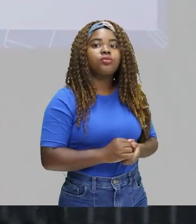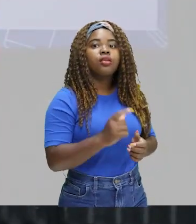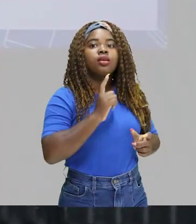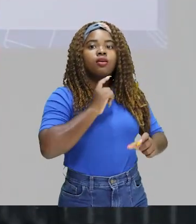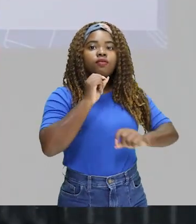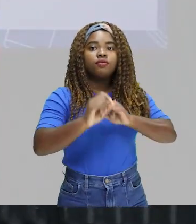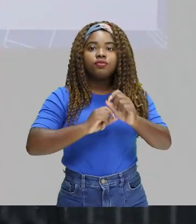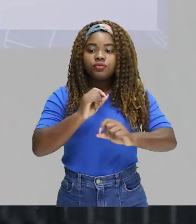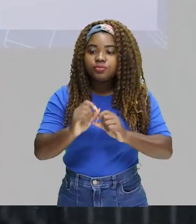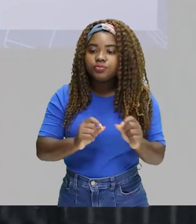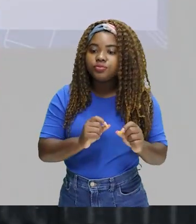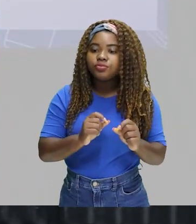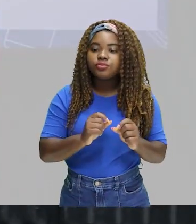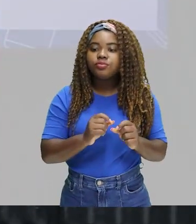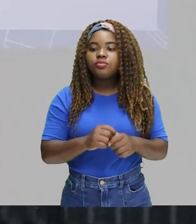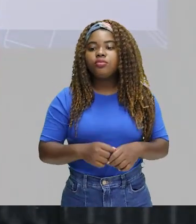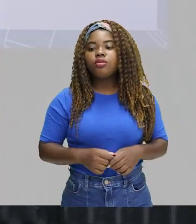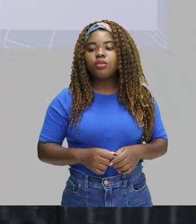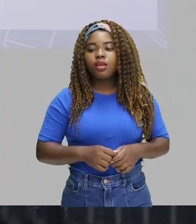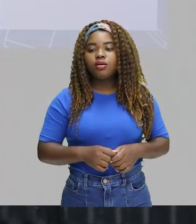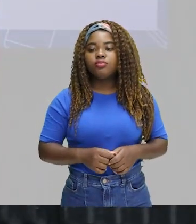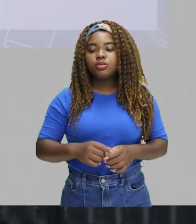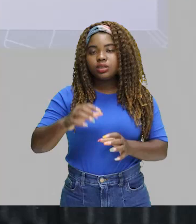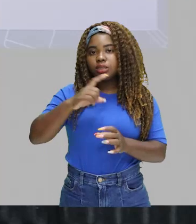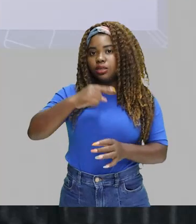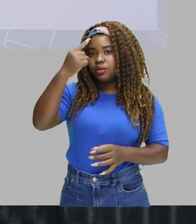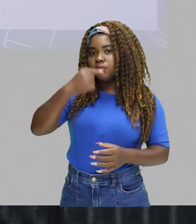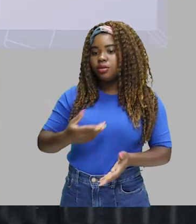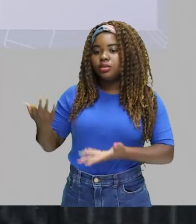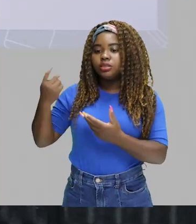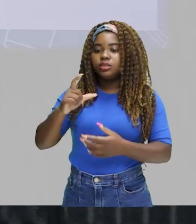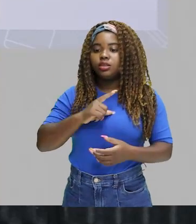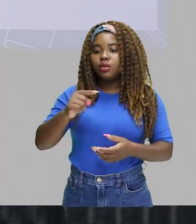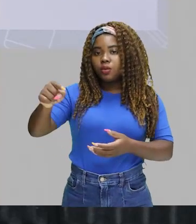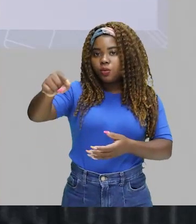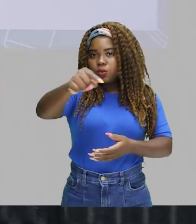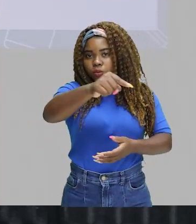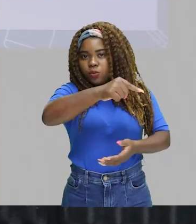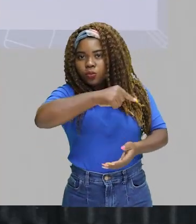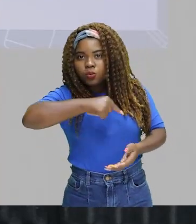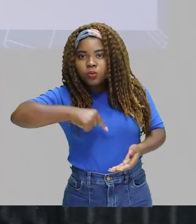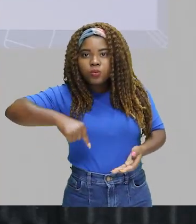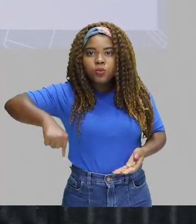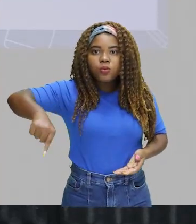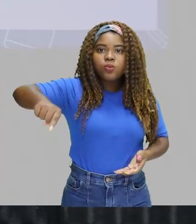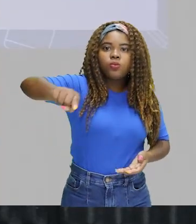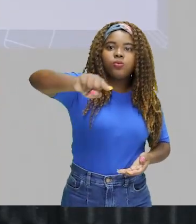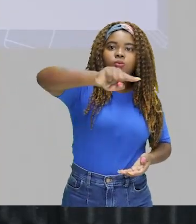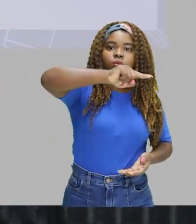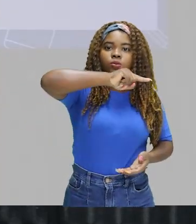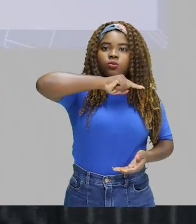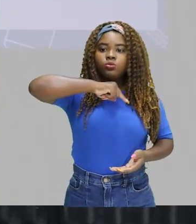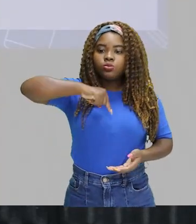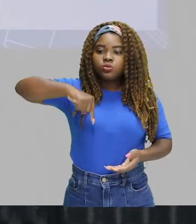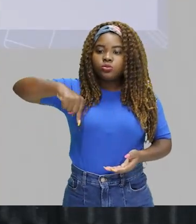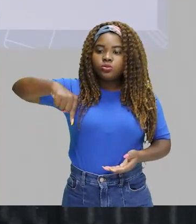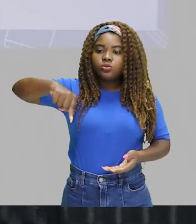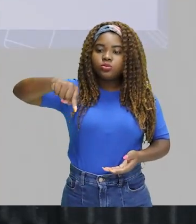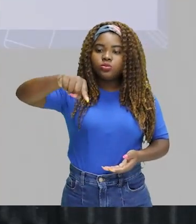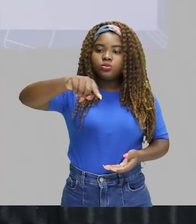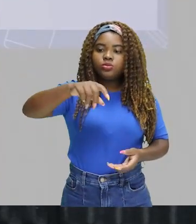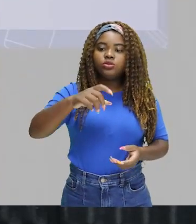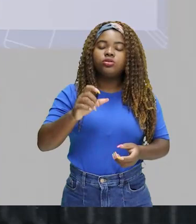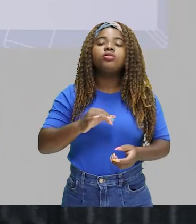ficam posicionados de costa. Vão fazer um giro e vão fazer esse lançamento da bola